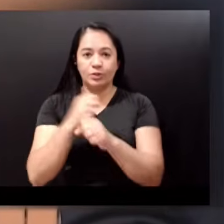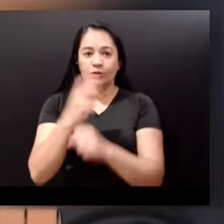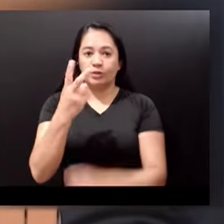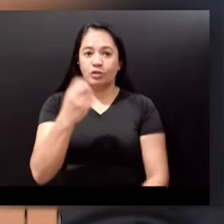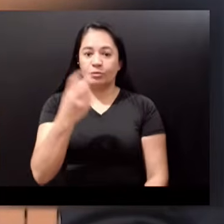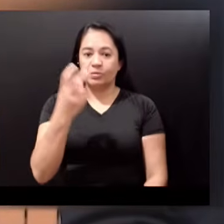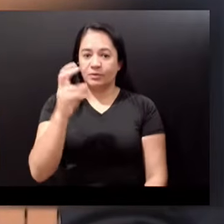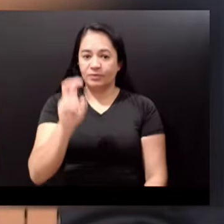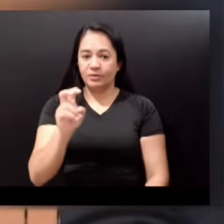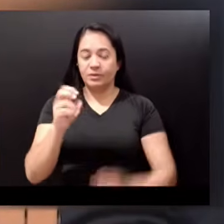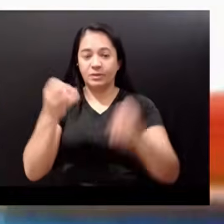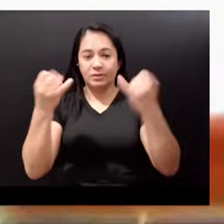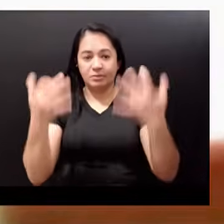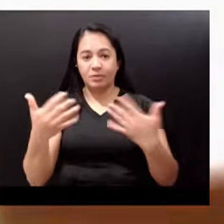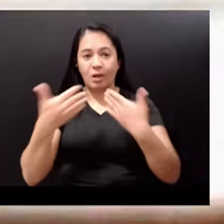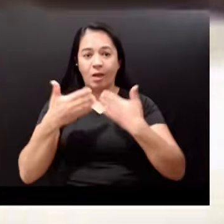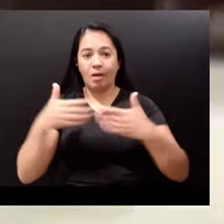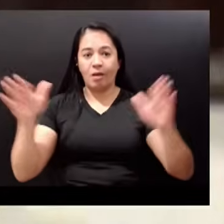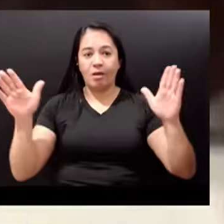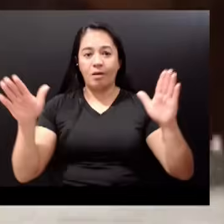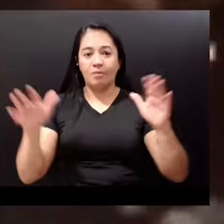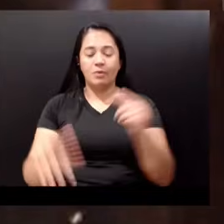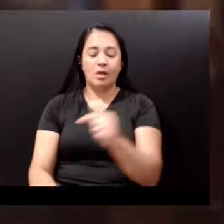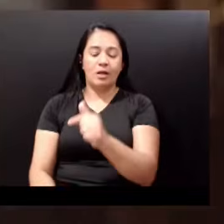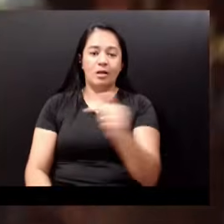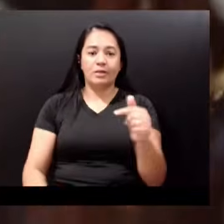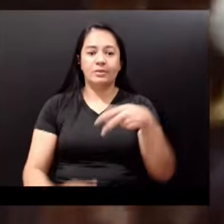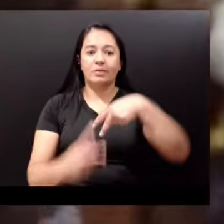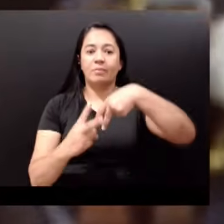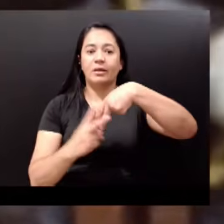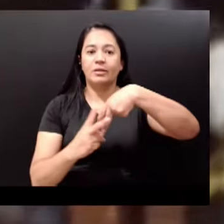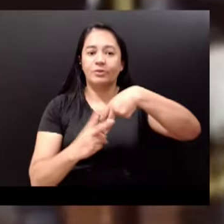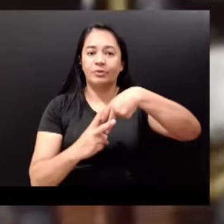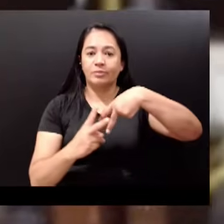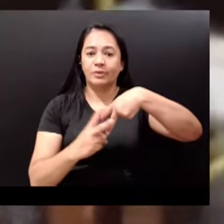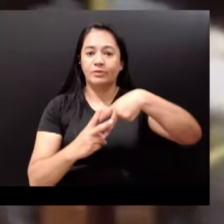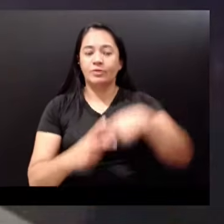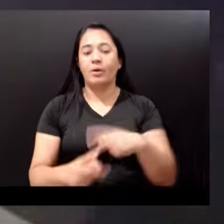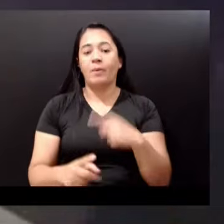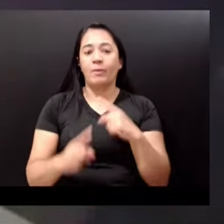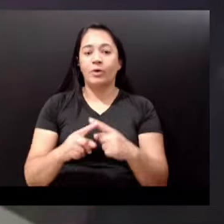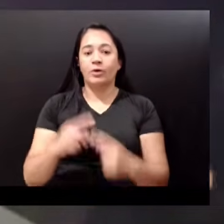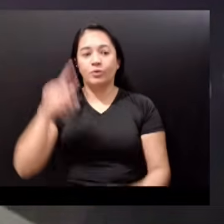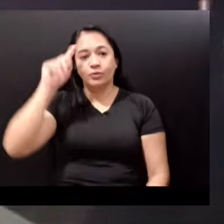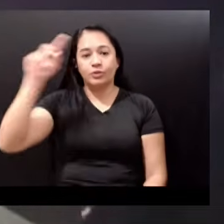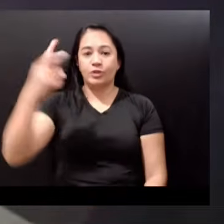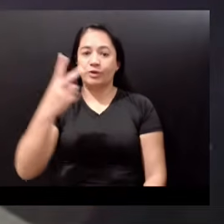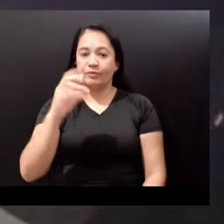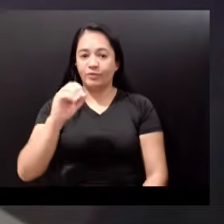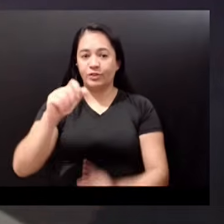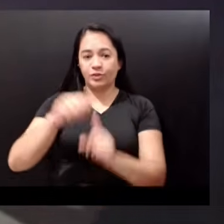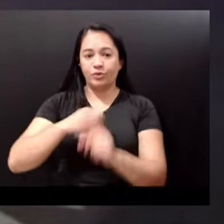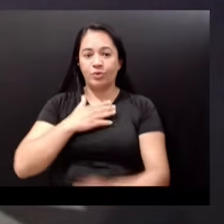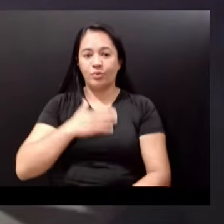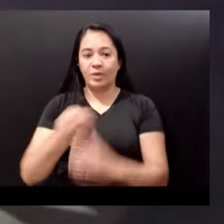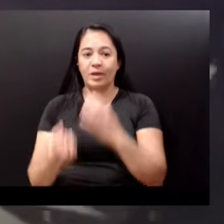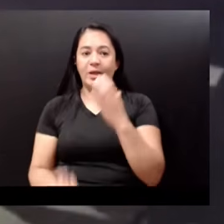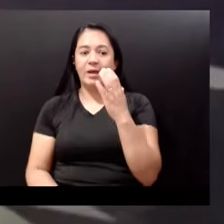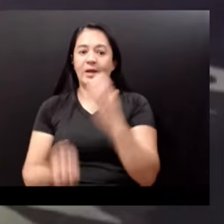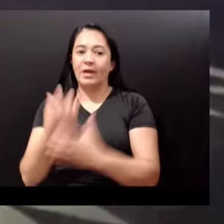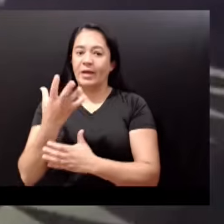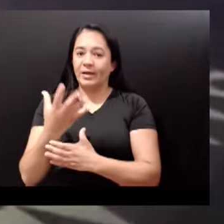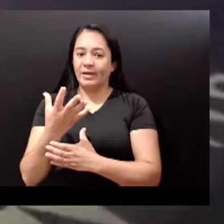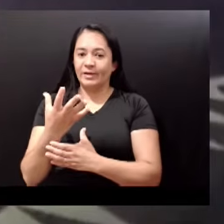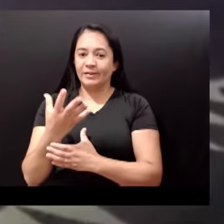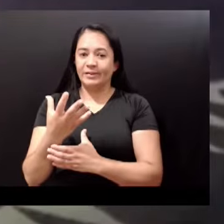a abertura da Semana do Maçom, já que o dia 20 de agosto é o marco da fundação do Grande Oriente do Brasil, ou